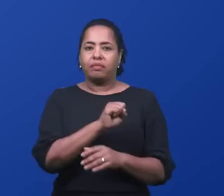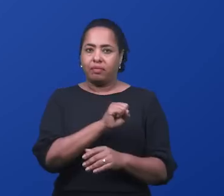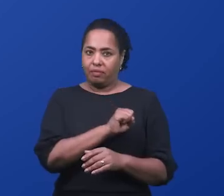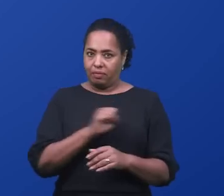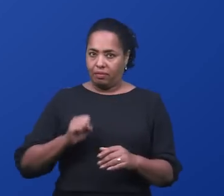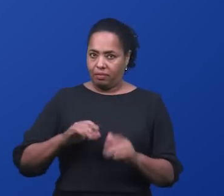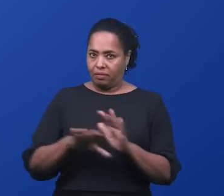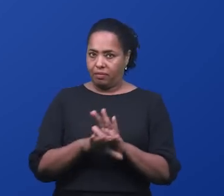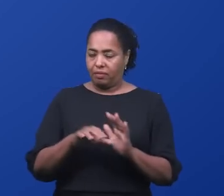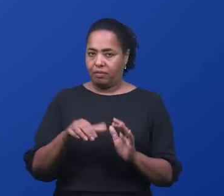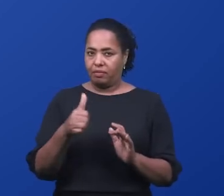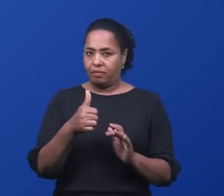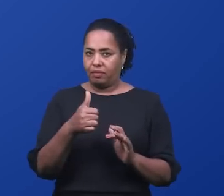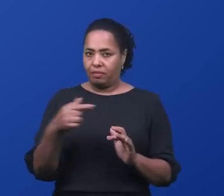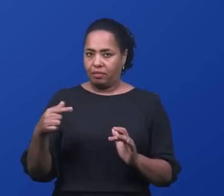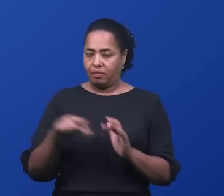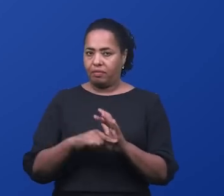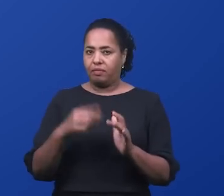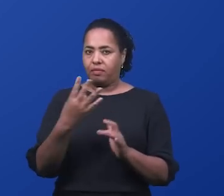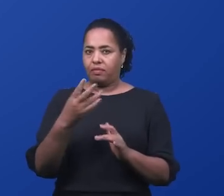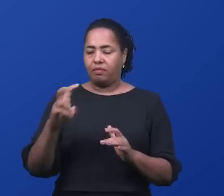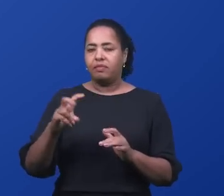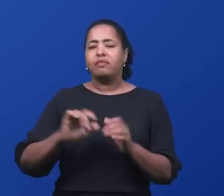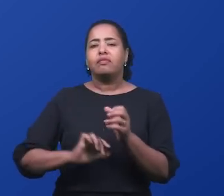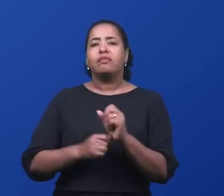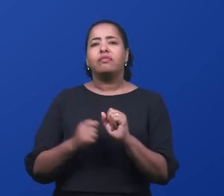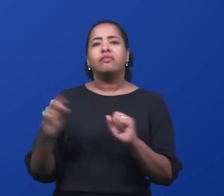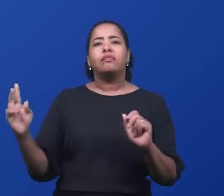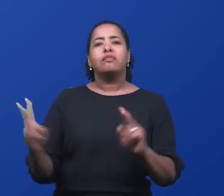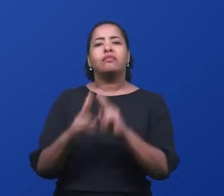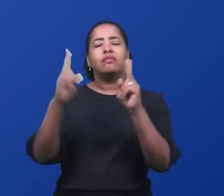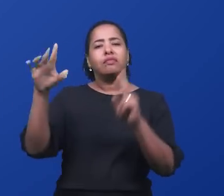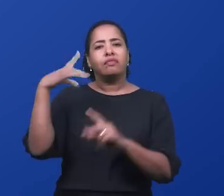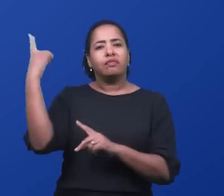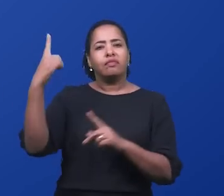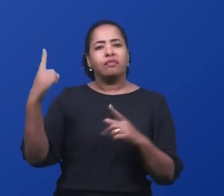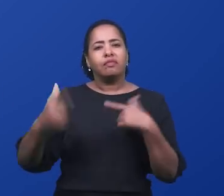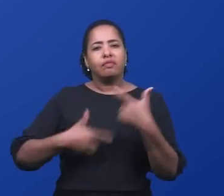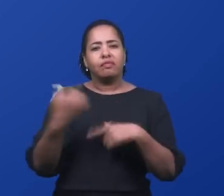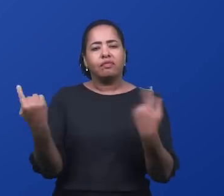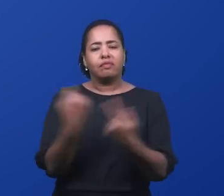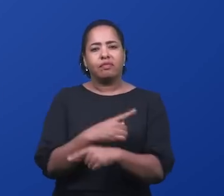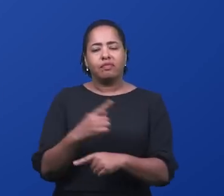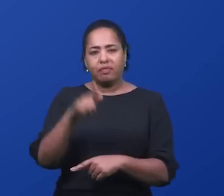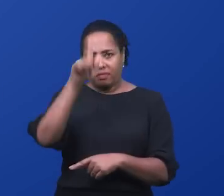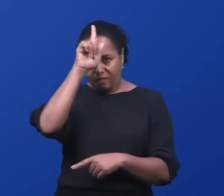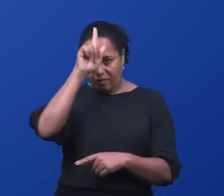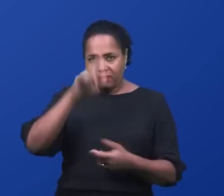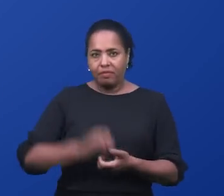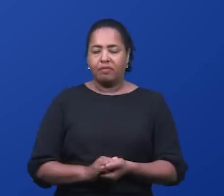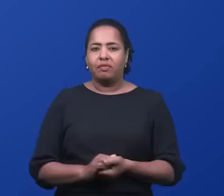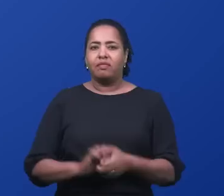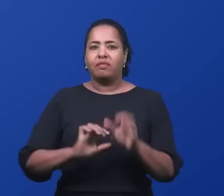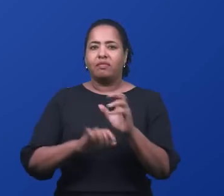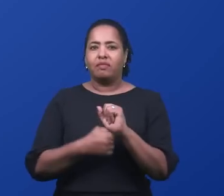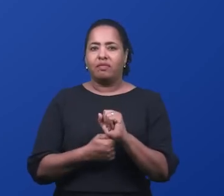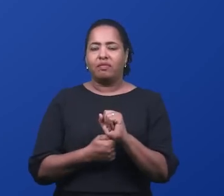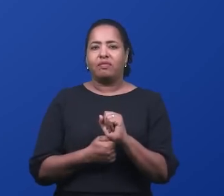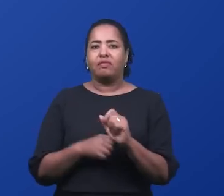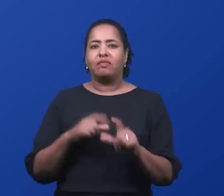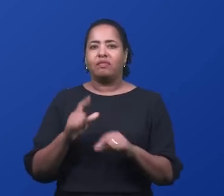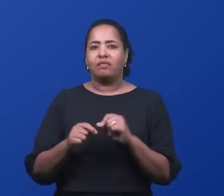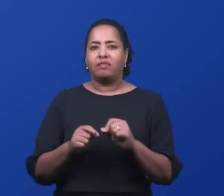lendo 1 Samuel 17:45, qual foi o segredo da vitória de Davi na luta contra Golias?